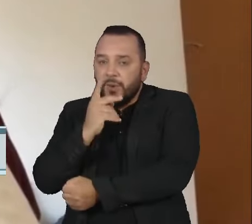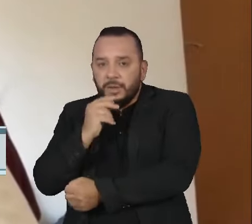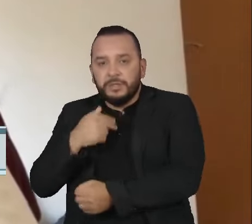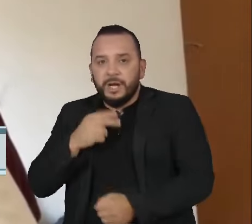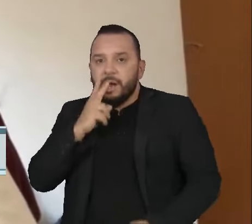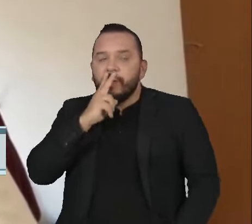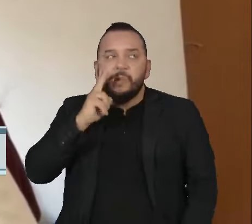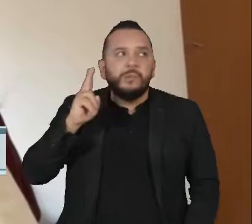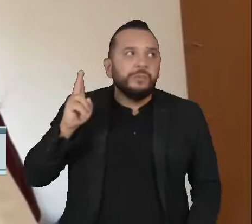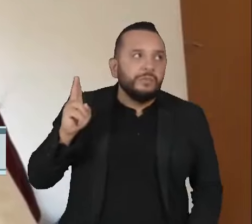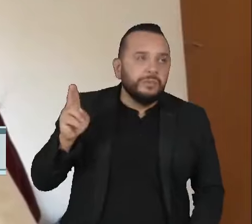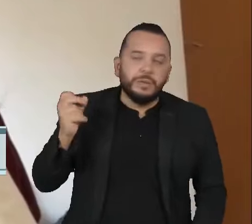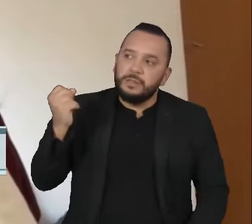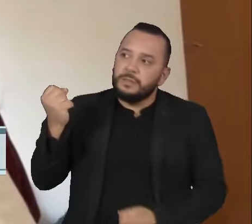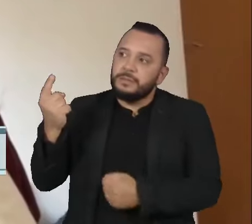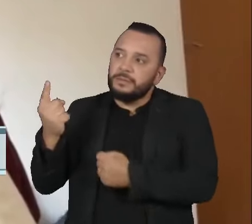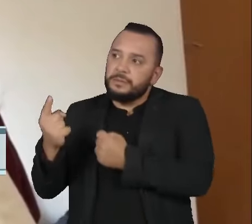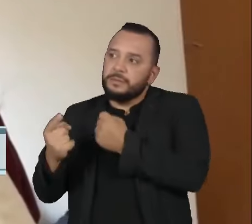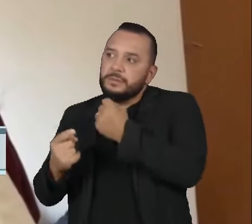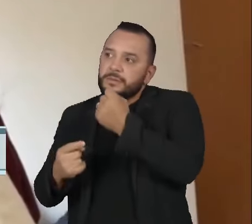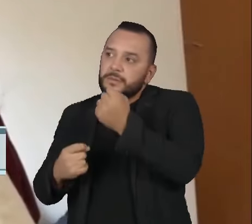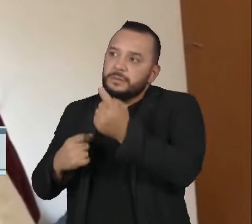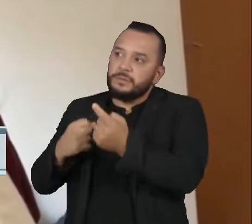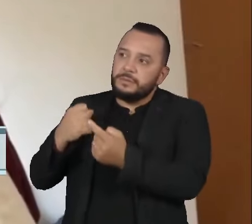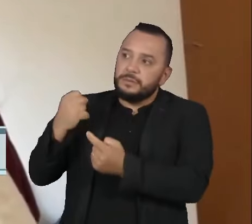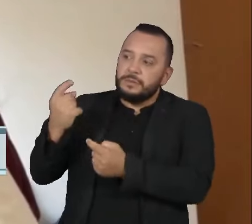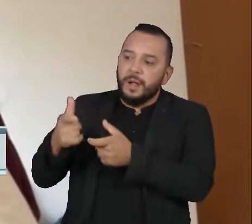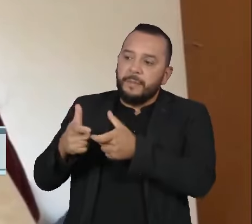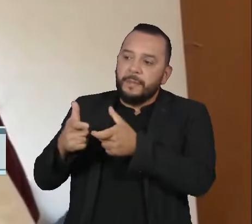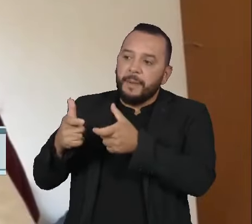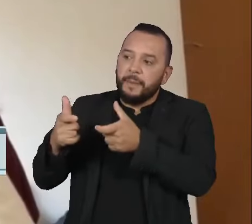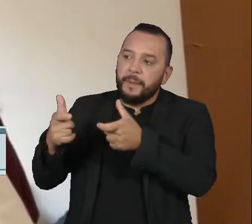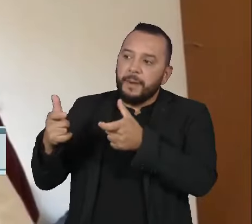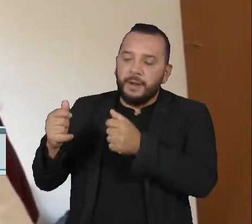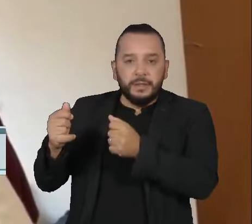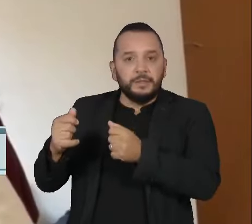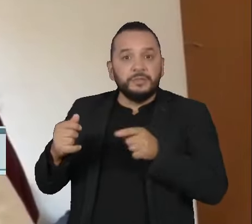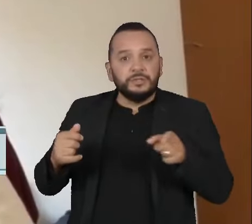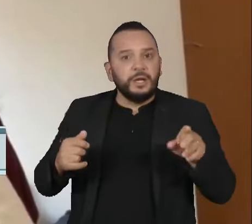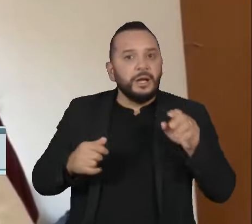em um mês de zero para 40 cigarros. O usuário de cigarro eletrônico vai.